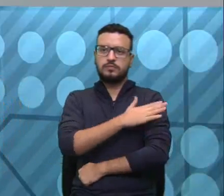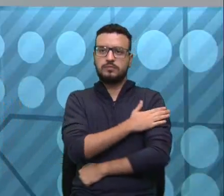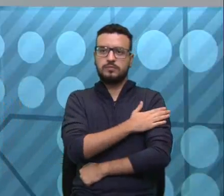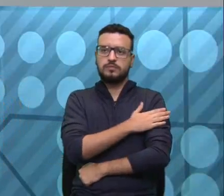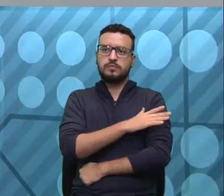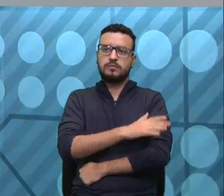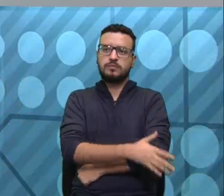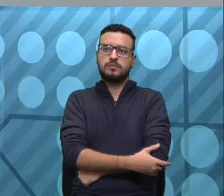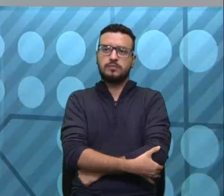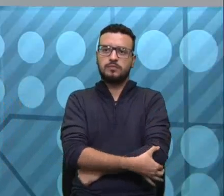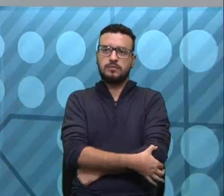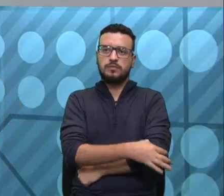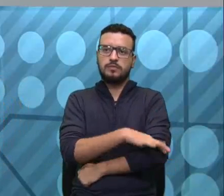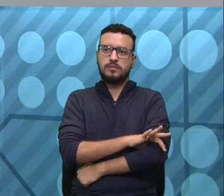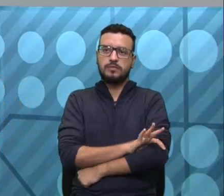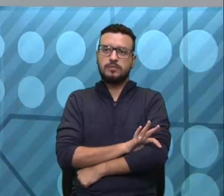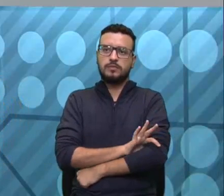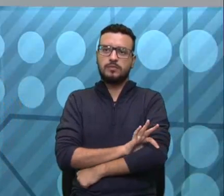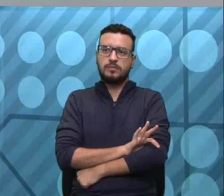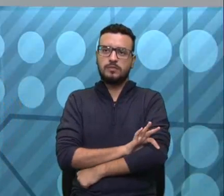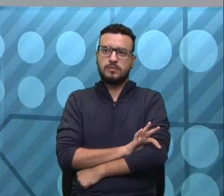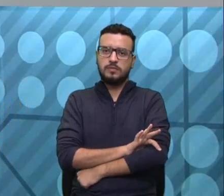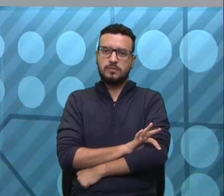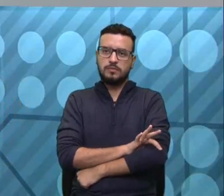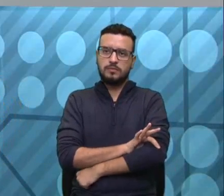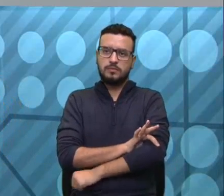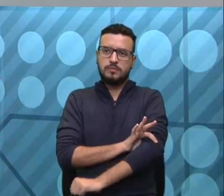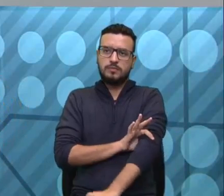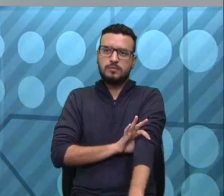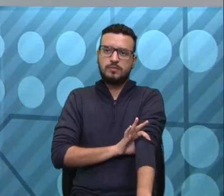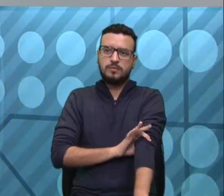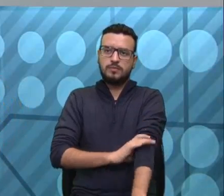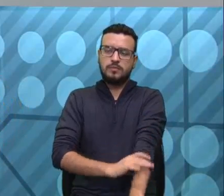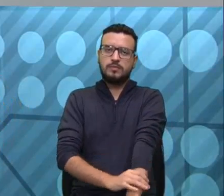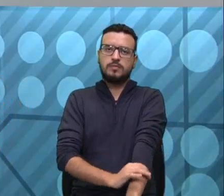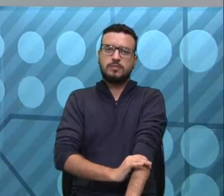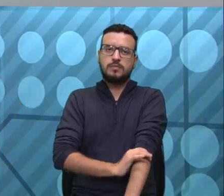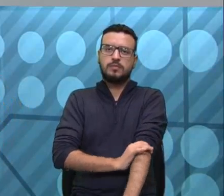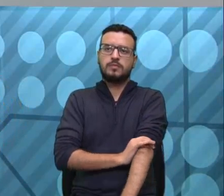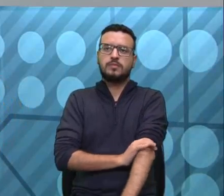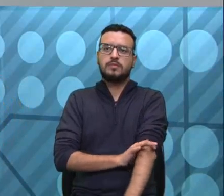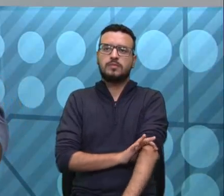de qual articulação? Do cotovelo, tá?